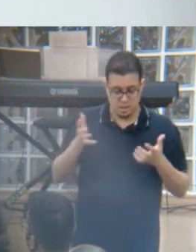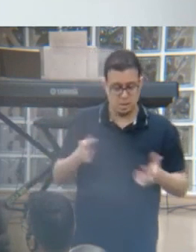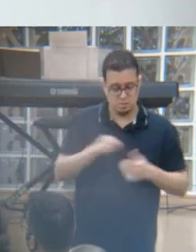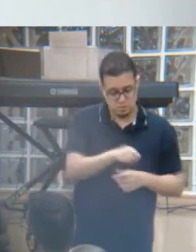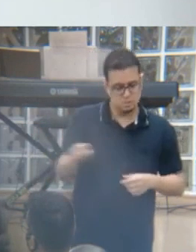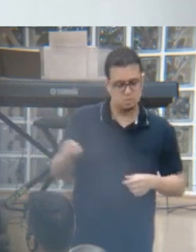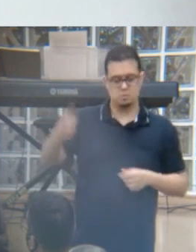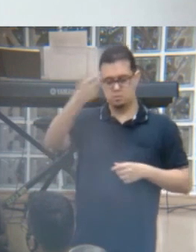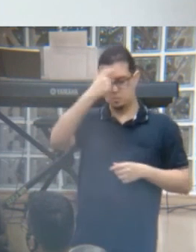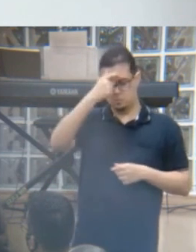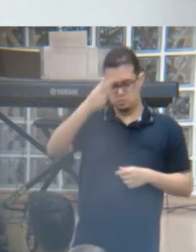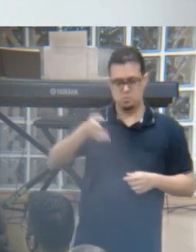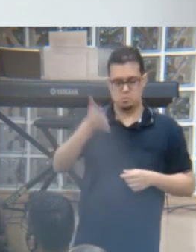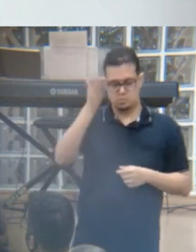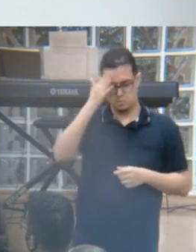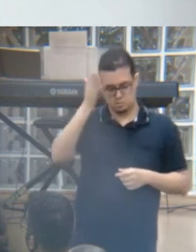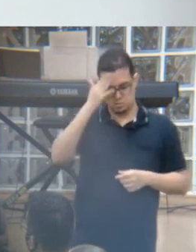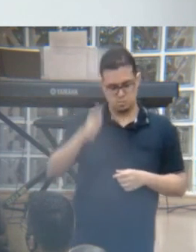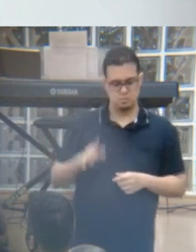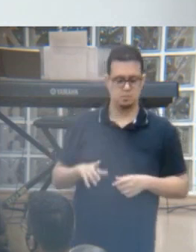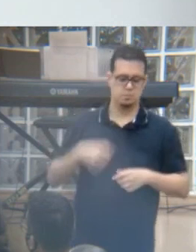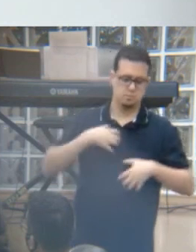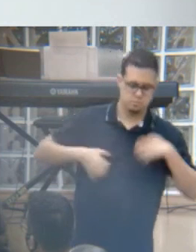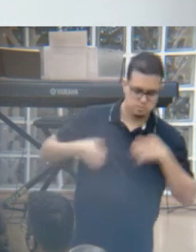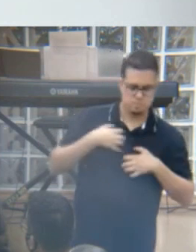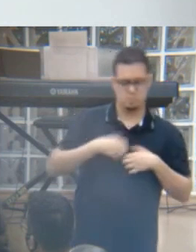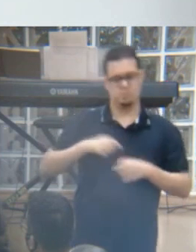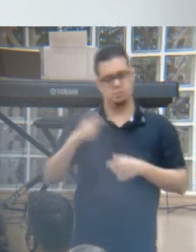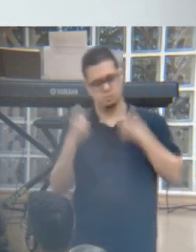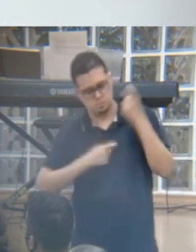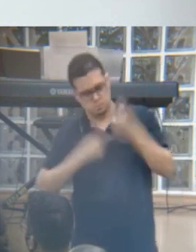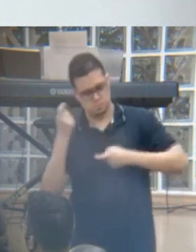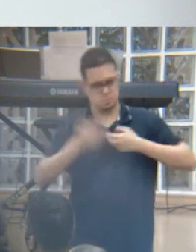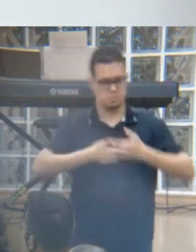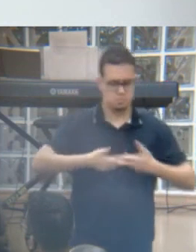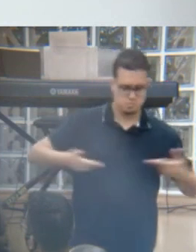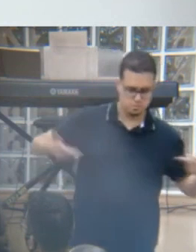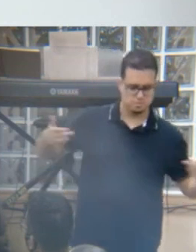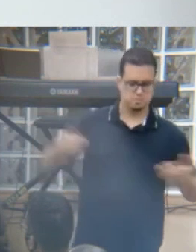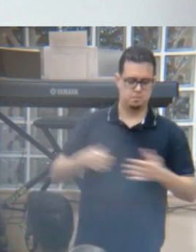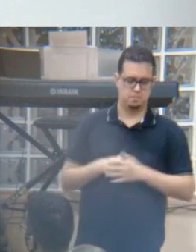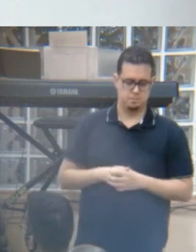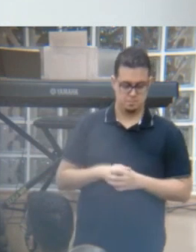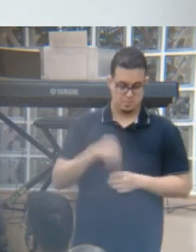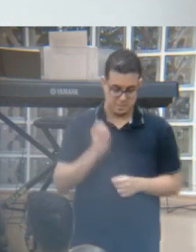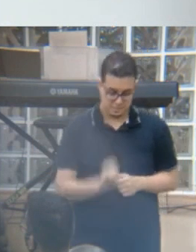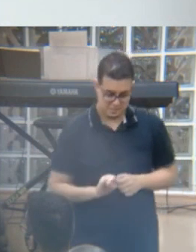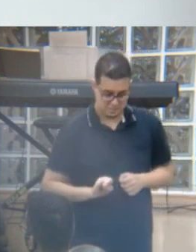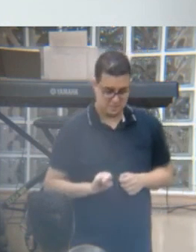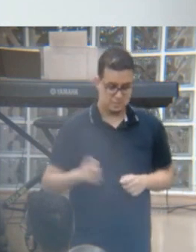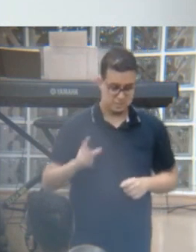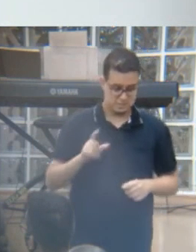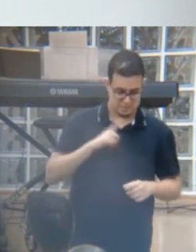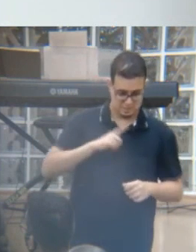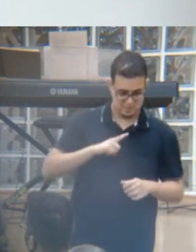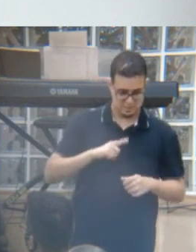tuas necessidades, as tuas preocupações, as tuas ansiedades. Se há uma propaganda de pessimismo,